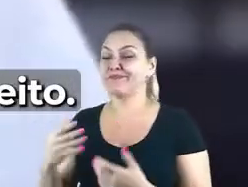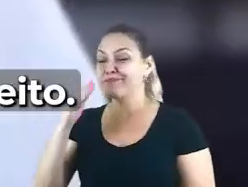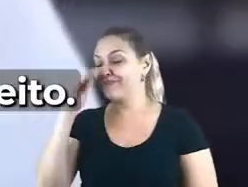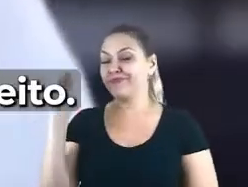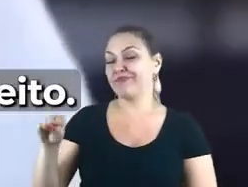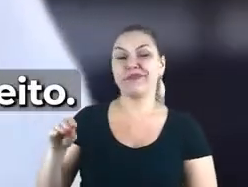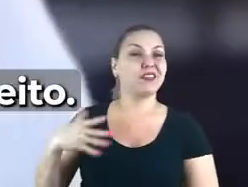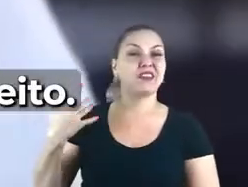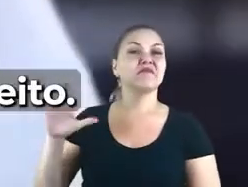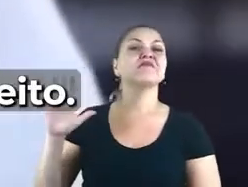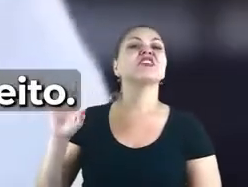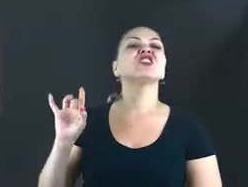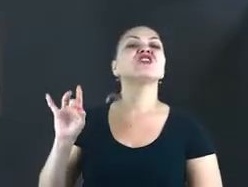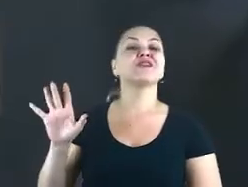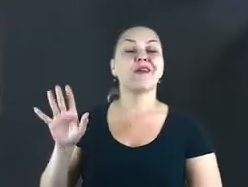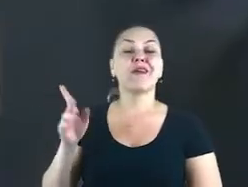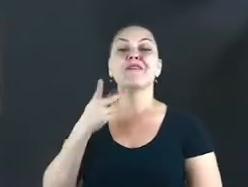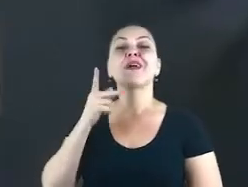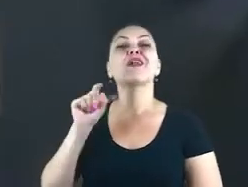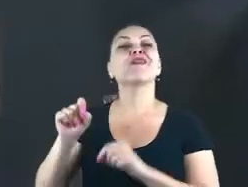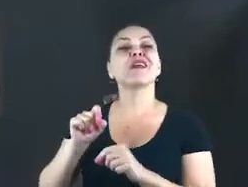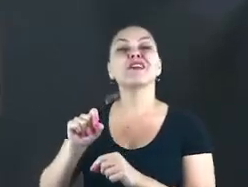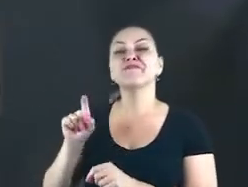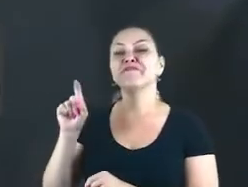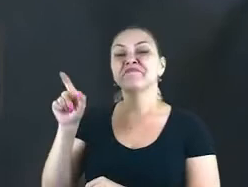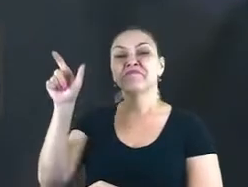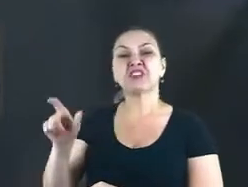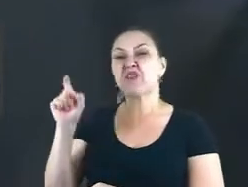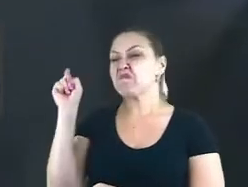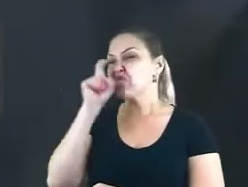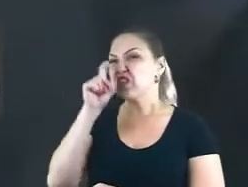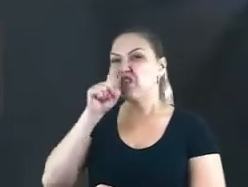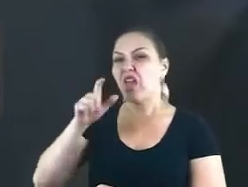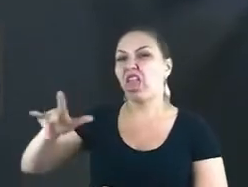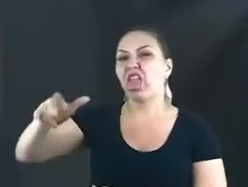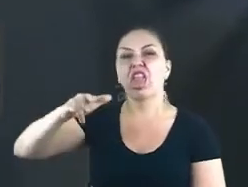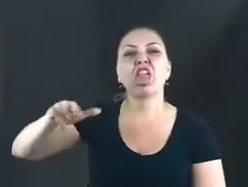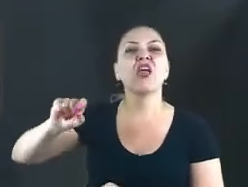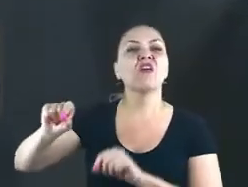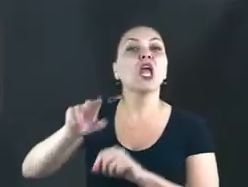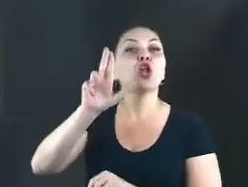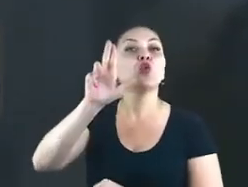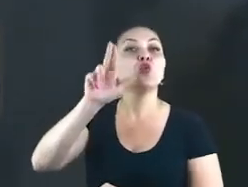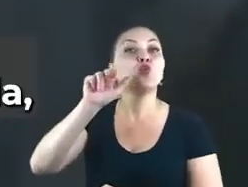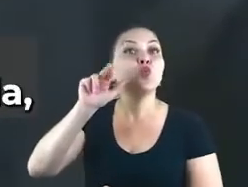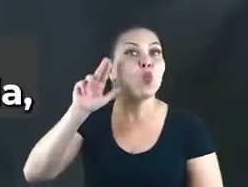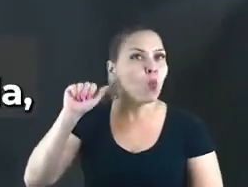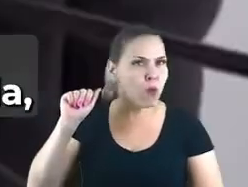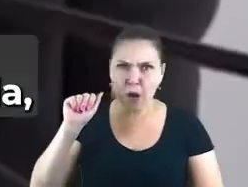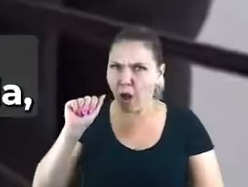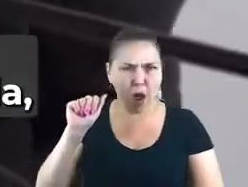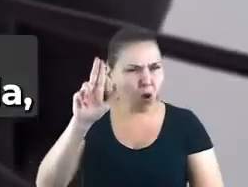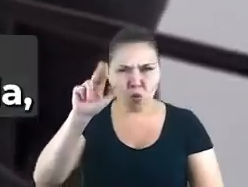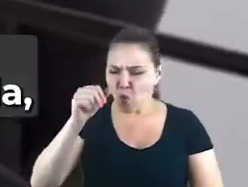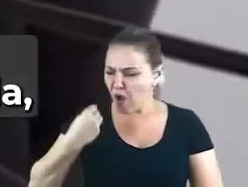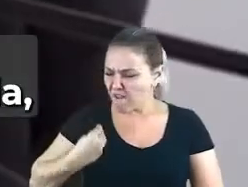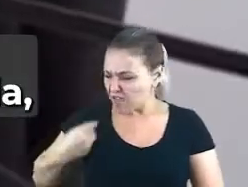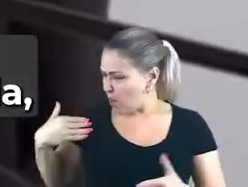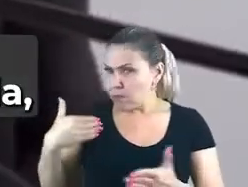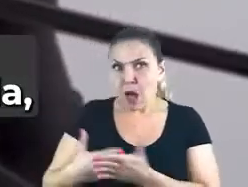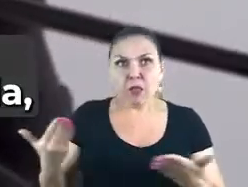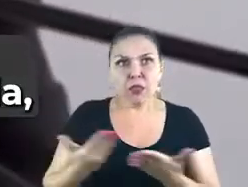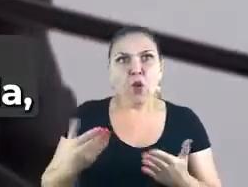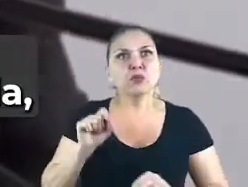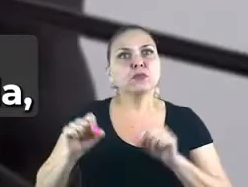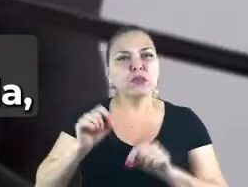não surtem mais efeito. É apenas o que resta de um mentiroso manipulador que nunca, em nenhum